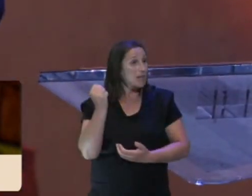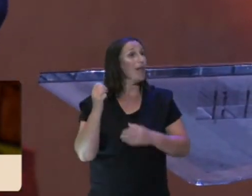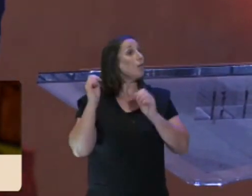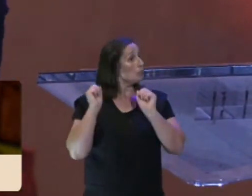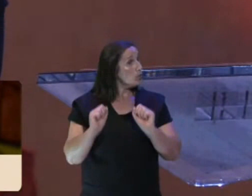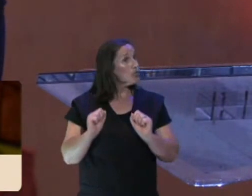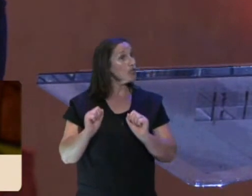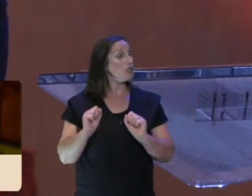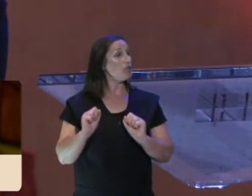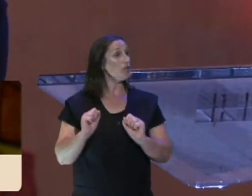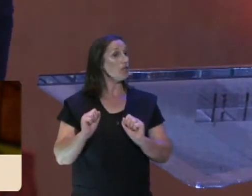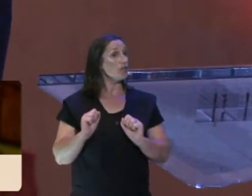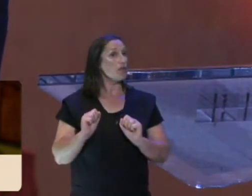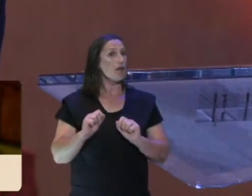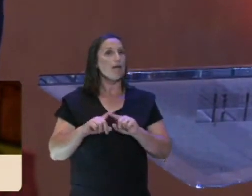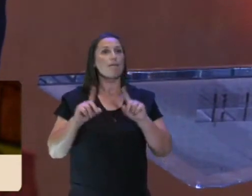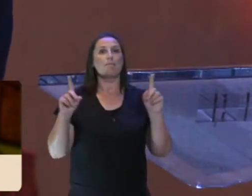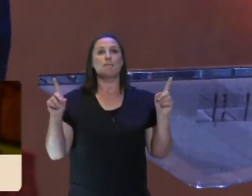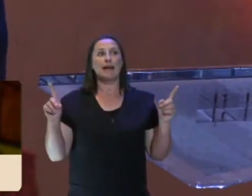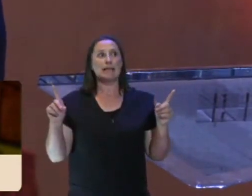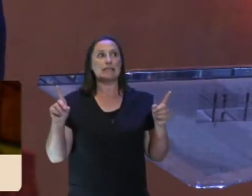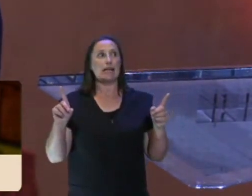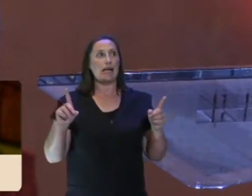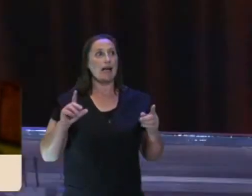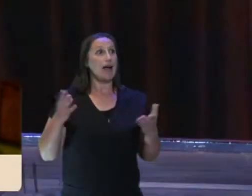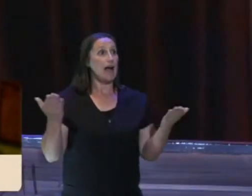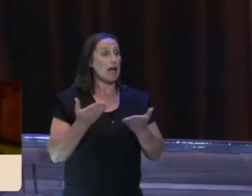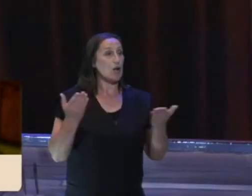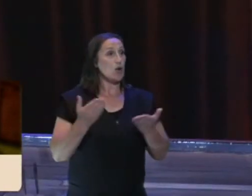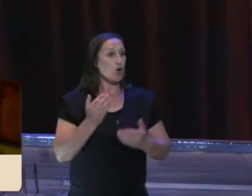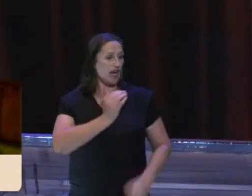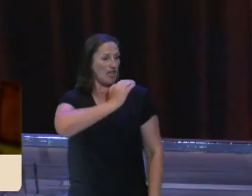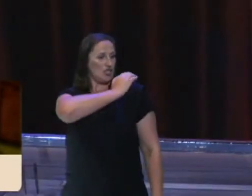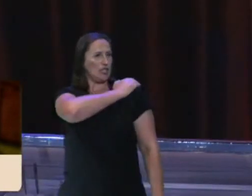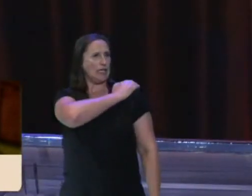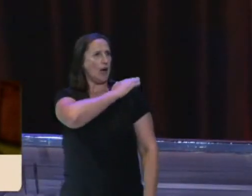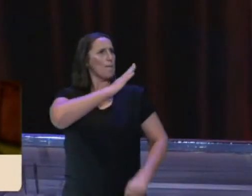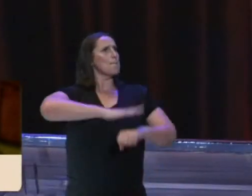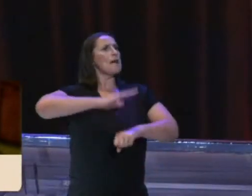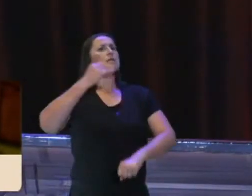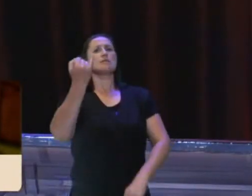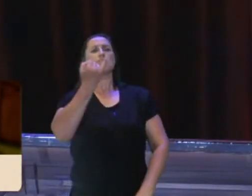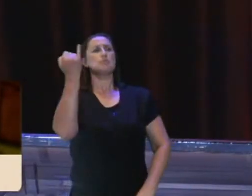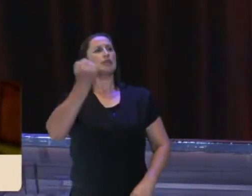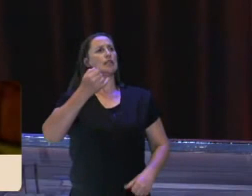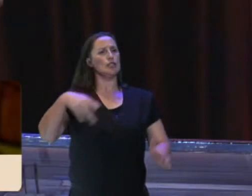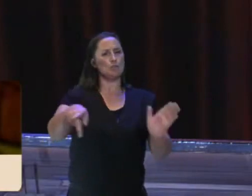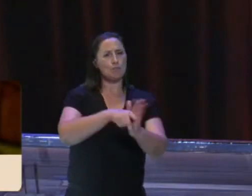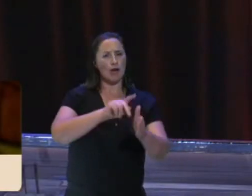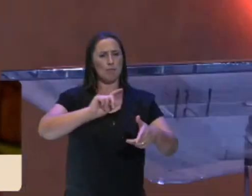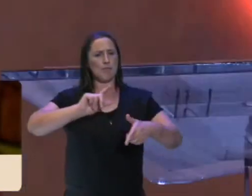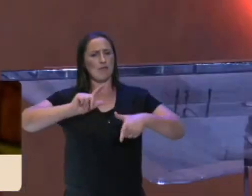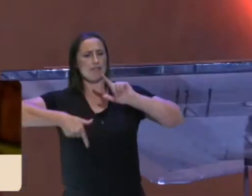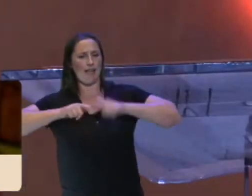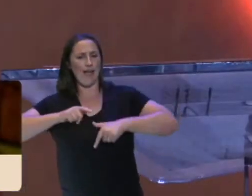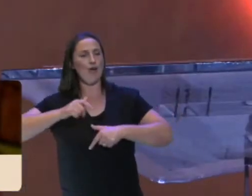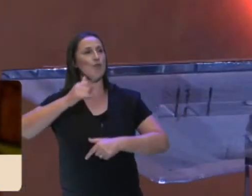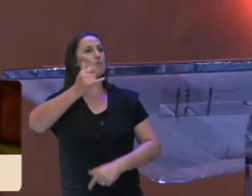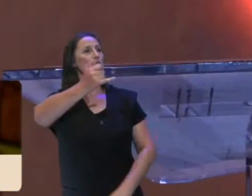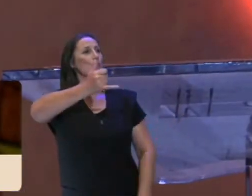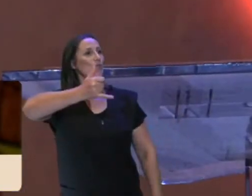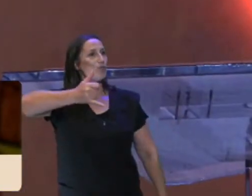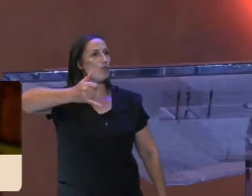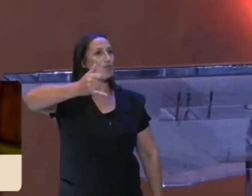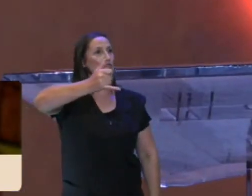jeito, mas ele ia pegar agora o general mais importante de Israel, ia ungí-lo para